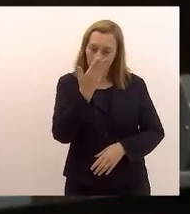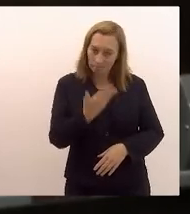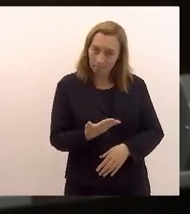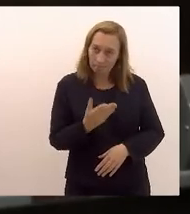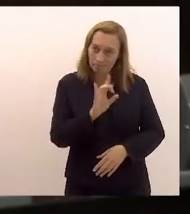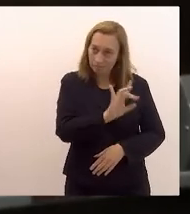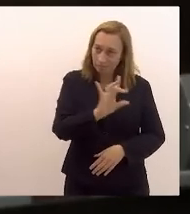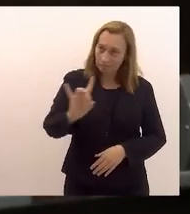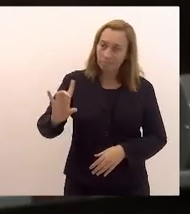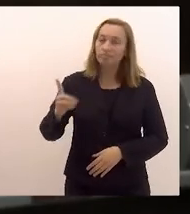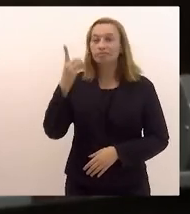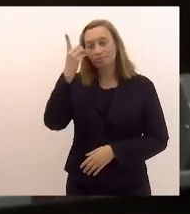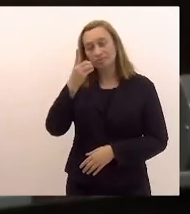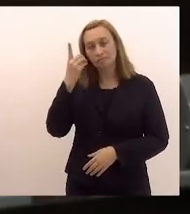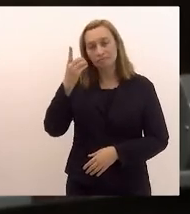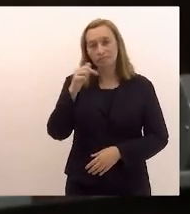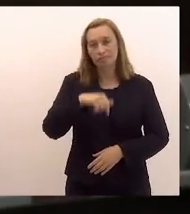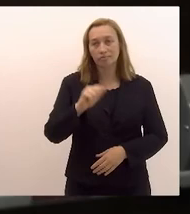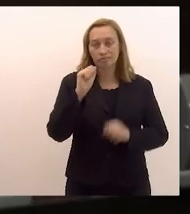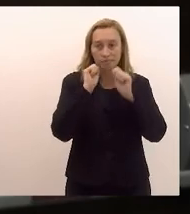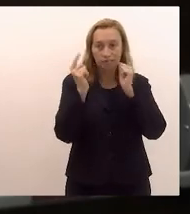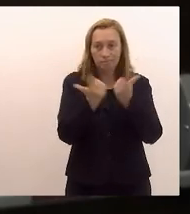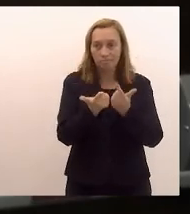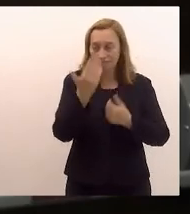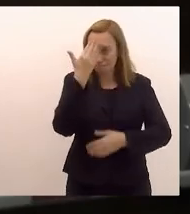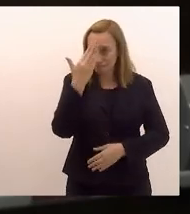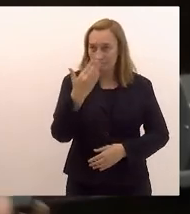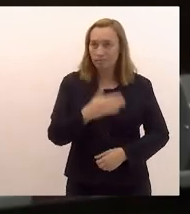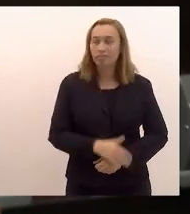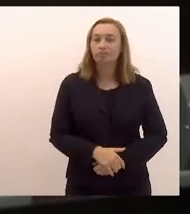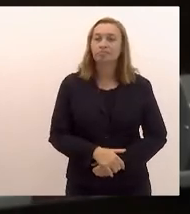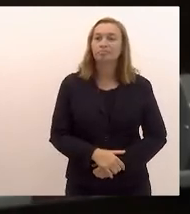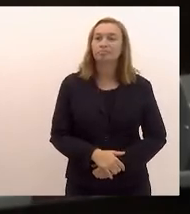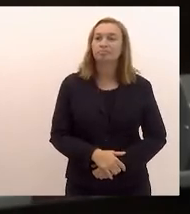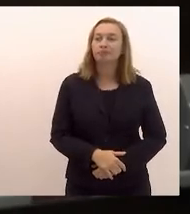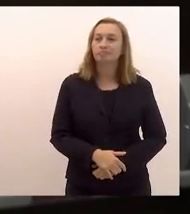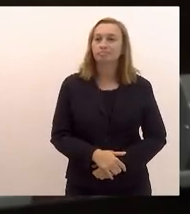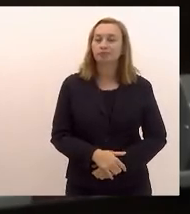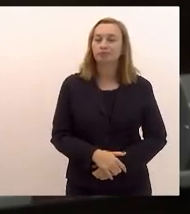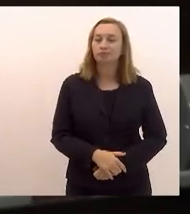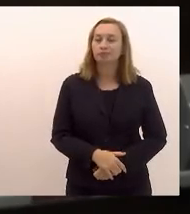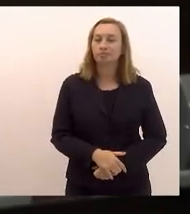a cada parlamentar aqui da Assembleia Legislativa Muito obrigado